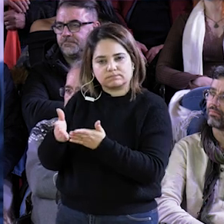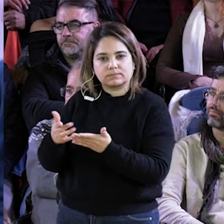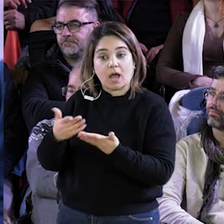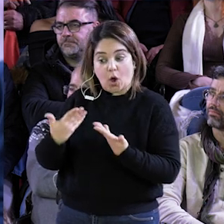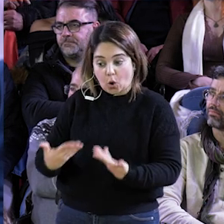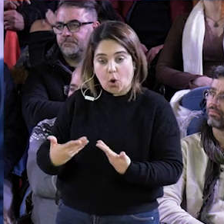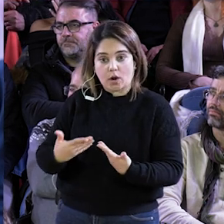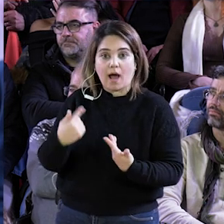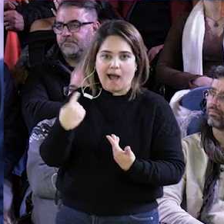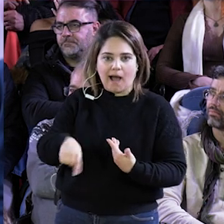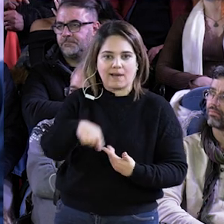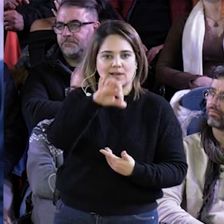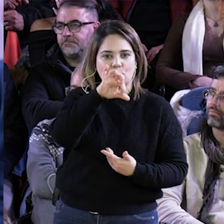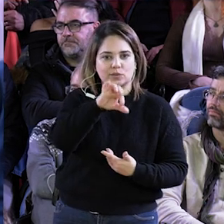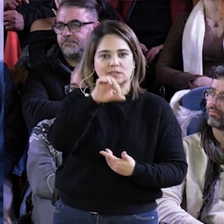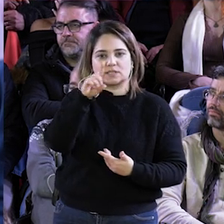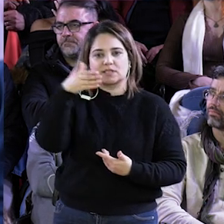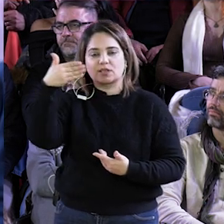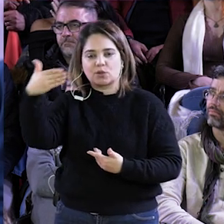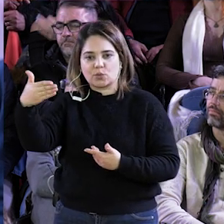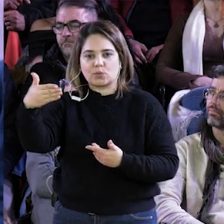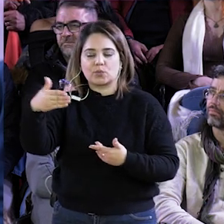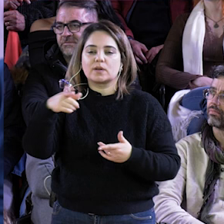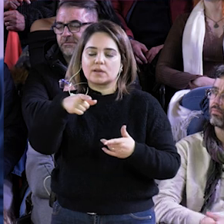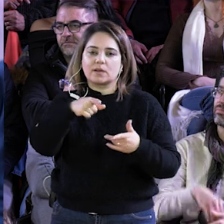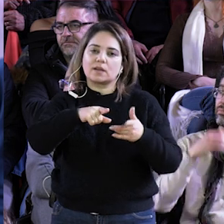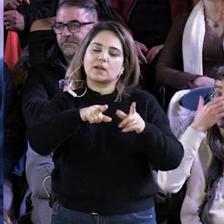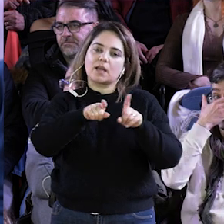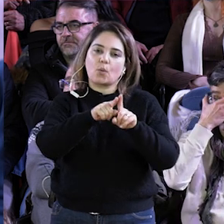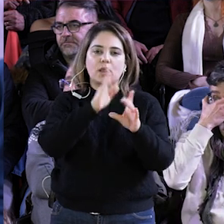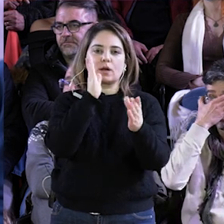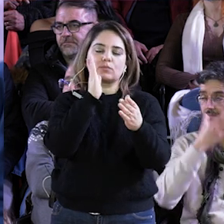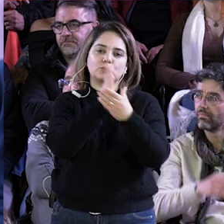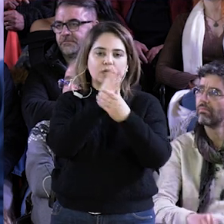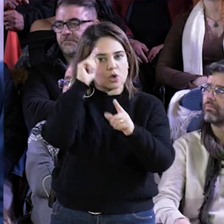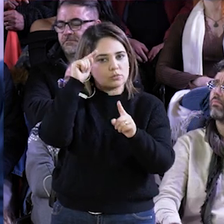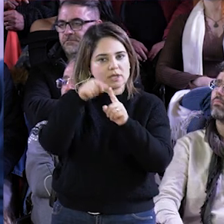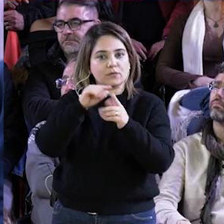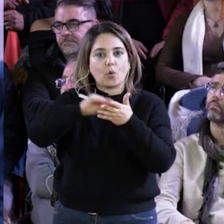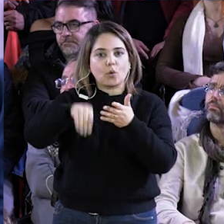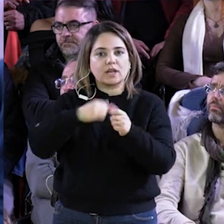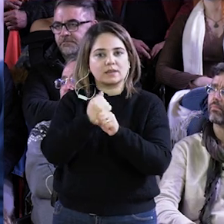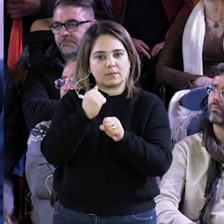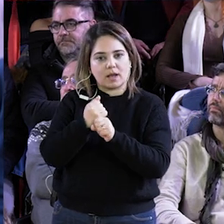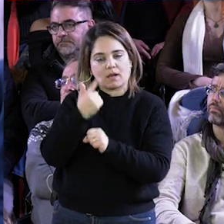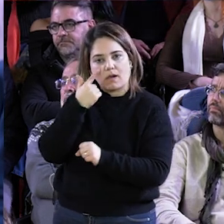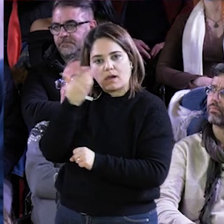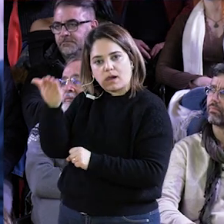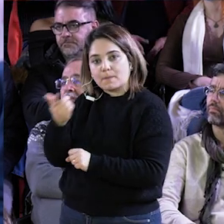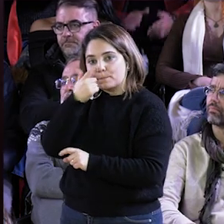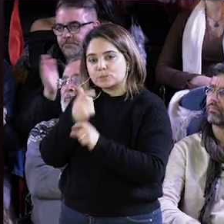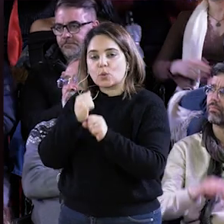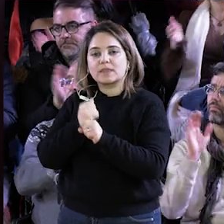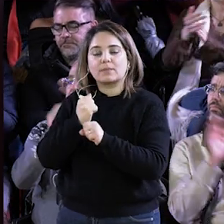momento 861 processos no Ministério Público para o reconhecimento de contratos de trabalho aos trabalhadores das plataformas